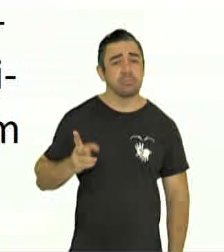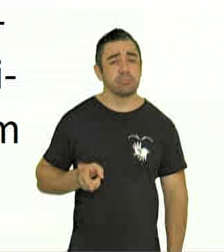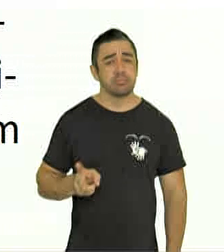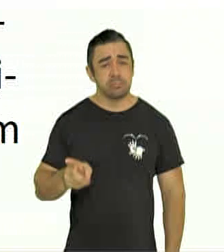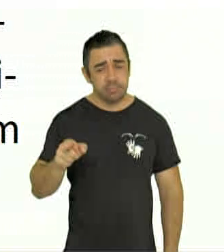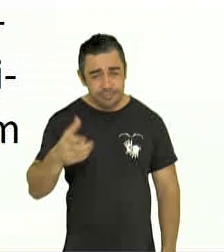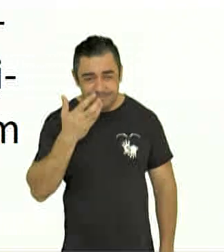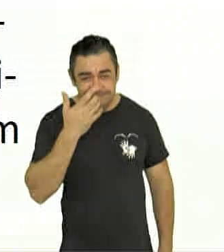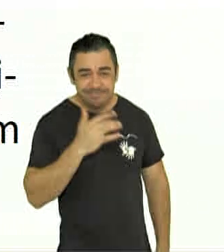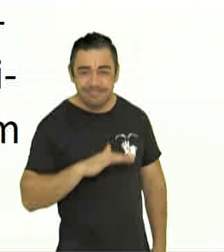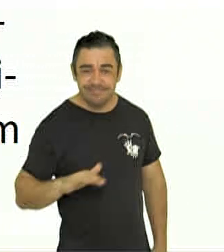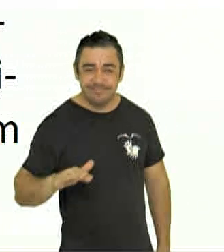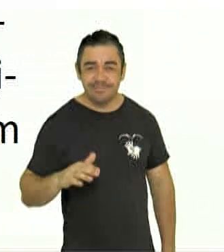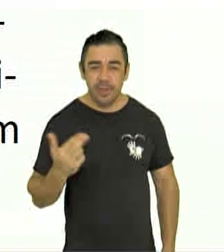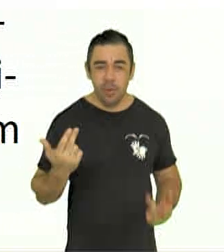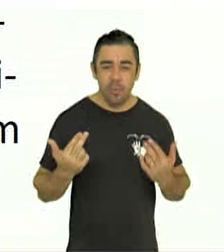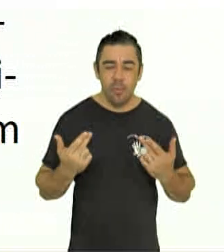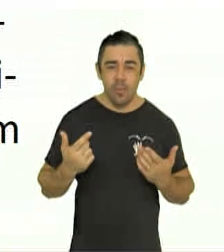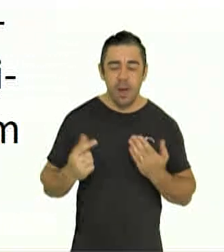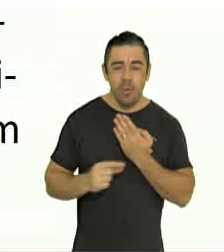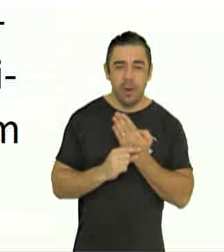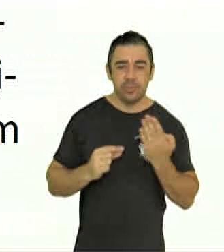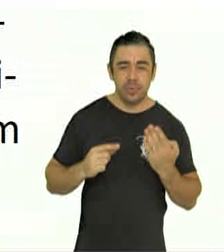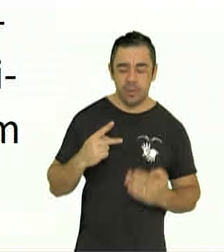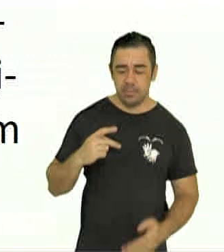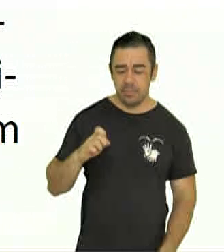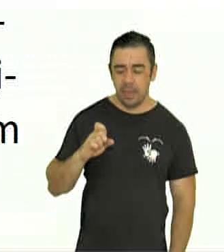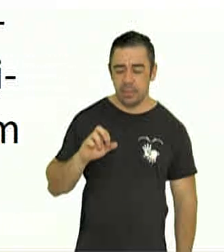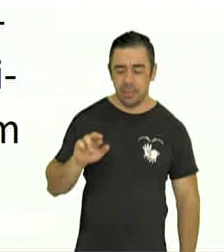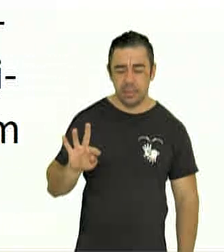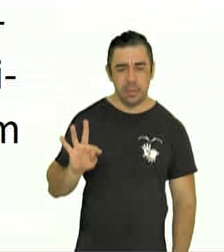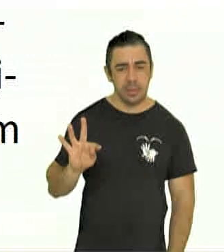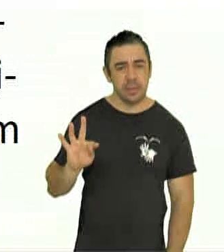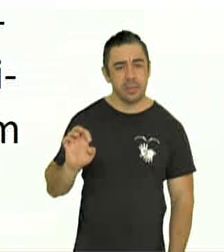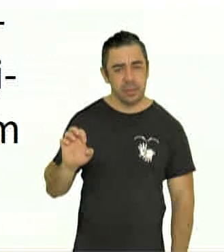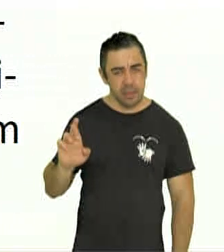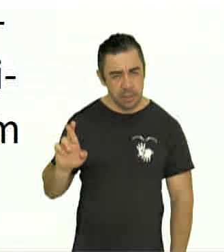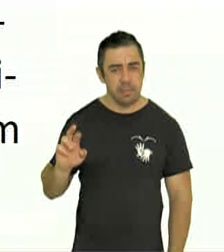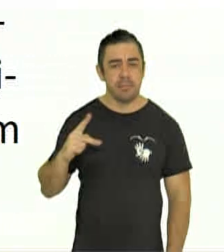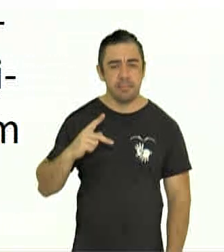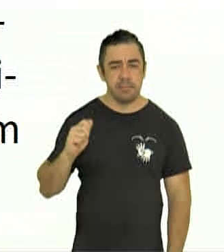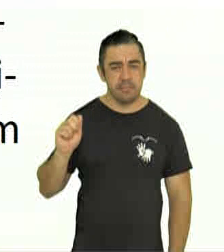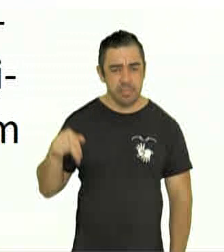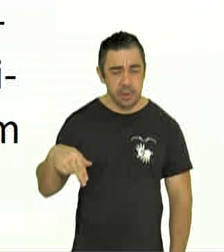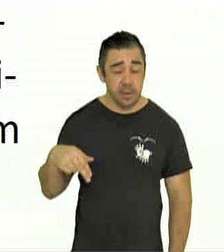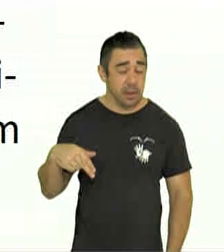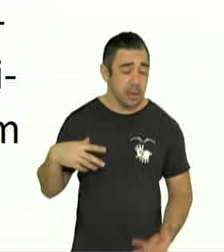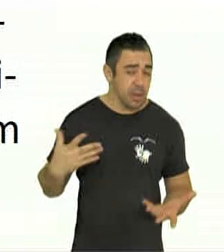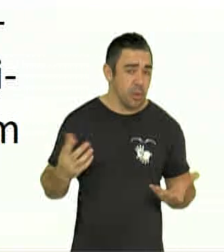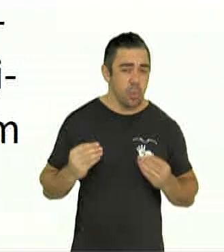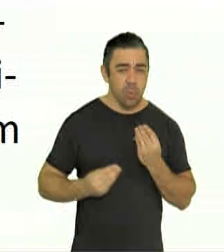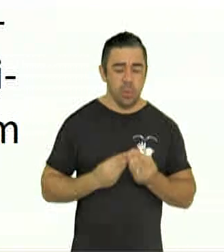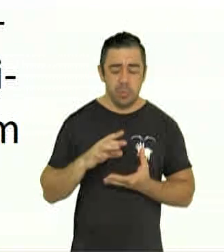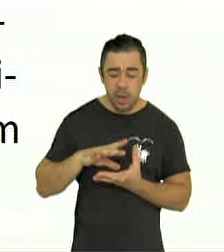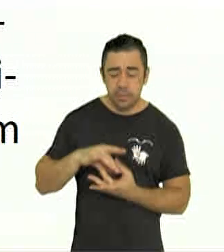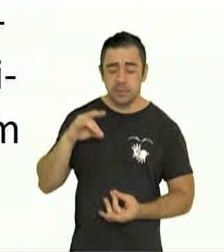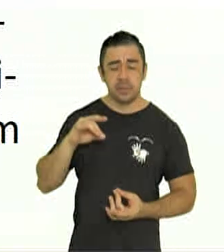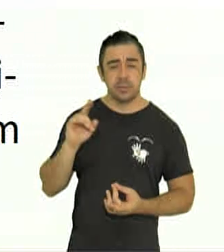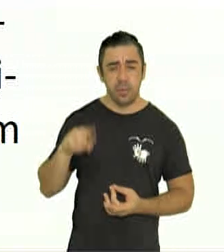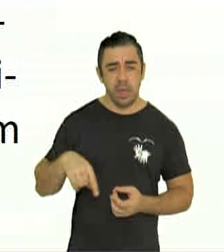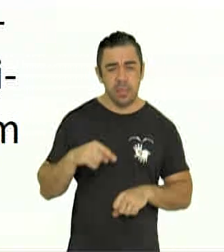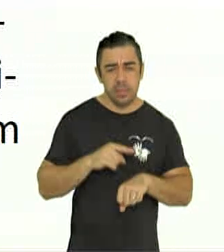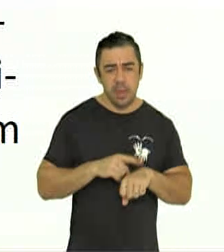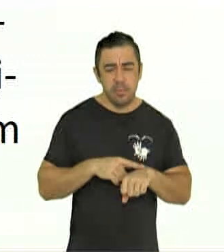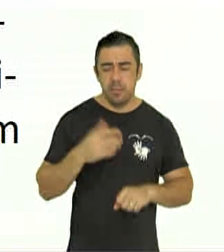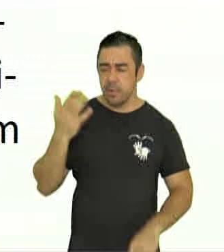cada dia exatamente como o anterior e como o próximo. Incapaz de entrar no mundo da abstração do tempo, a ideia de